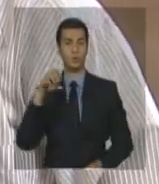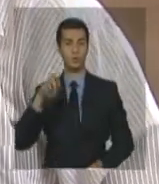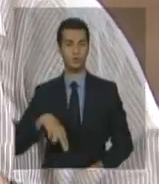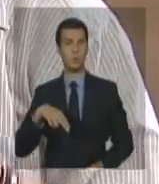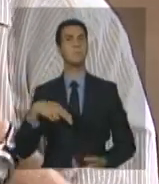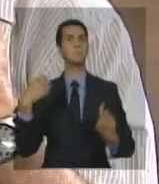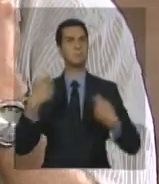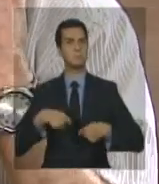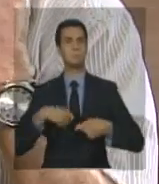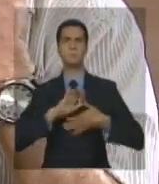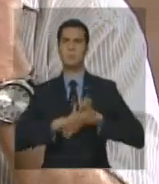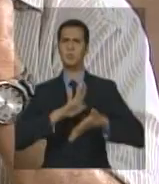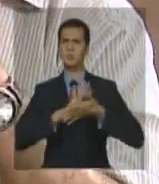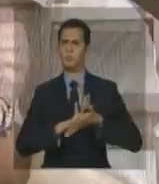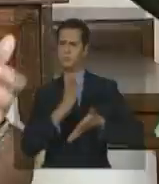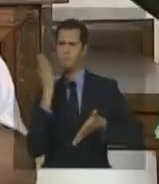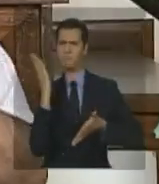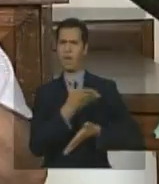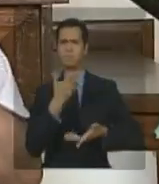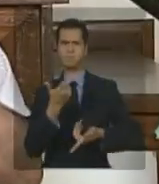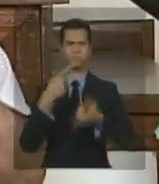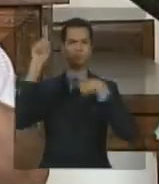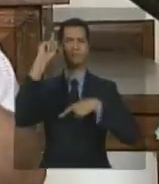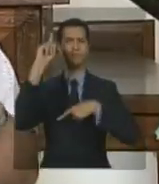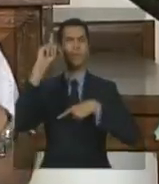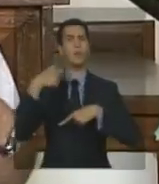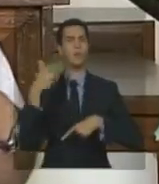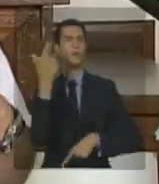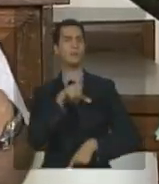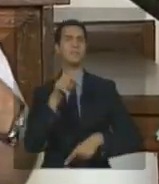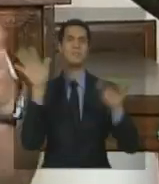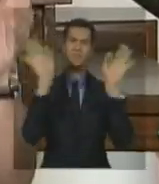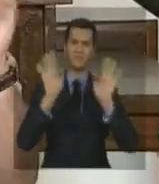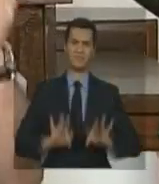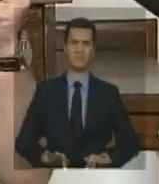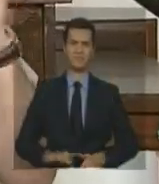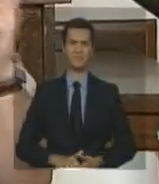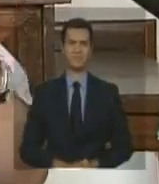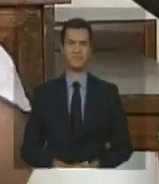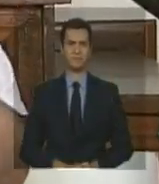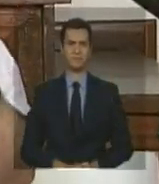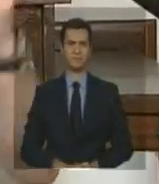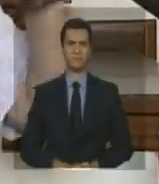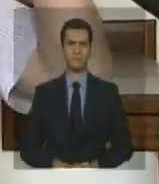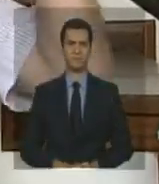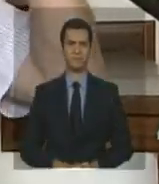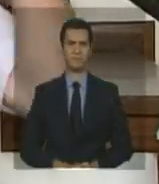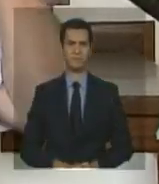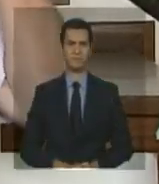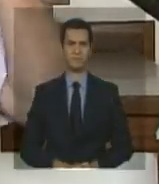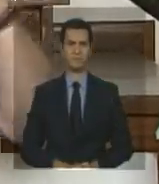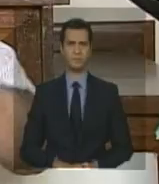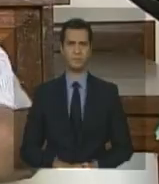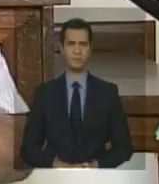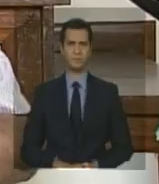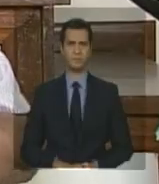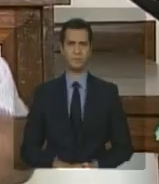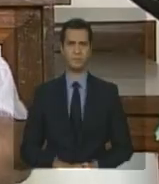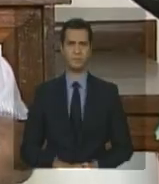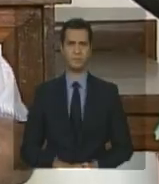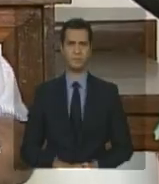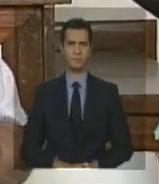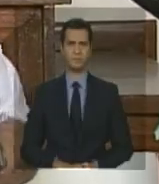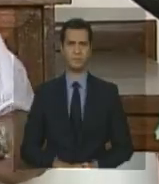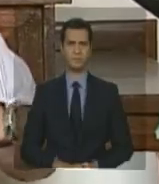atropelar o preconceito para ser feliz. Teve esse comentário de, não pega uma surda para casar, não. Aí